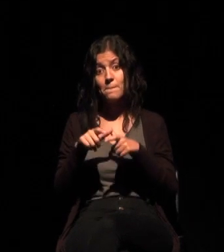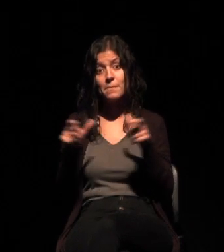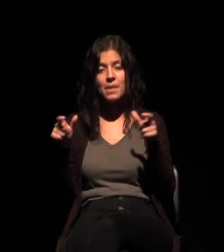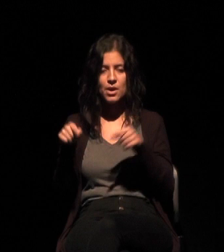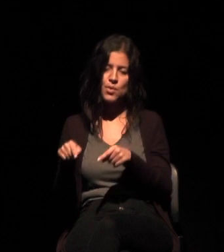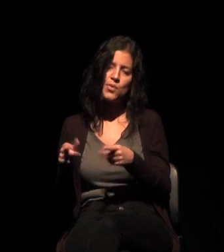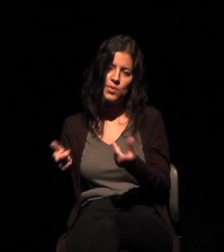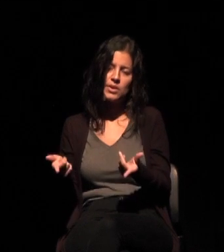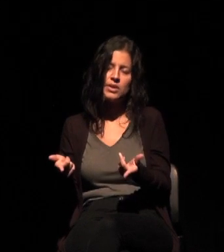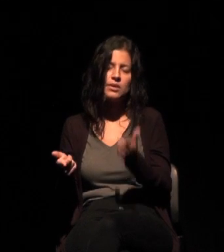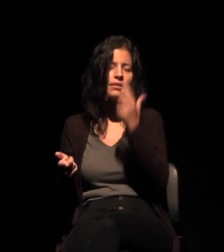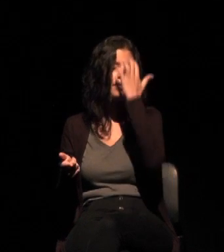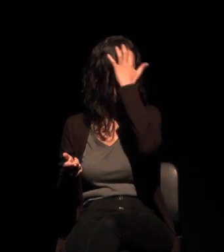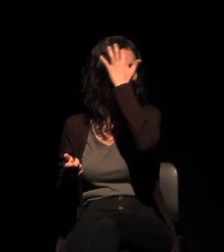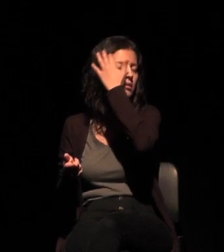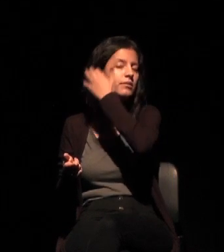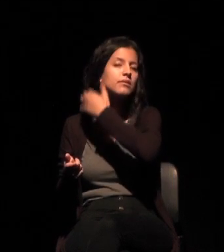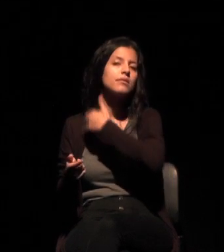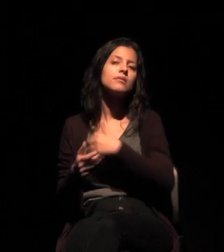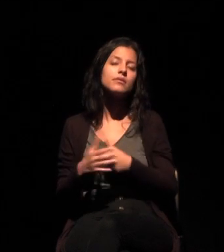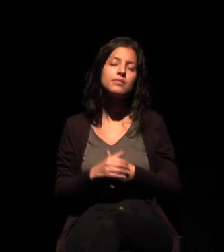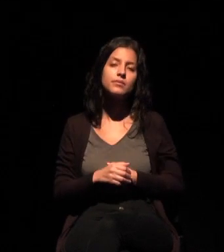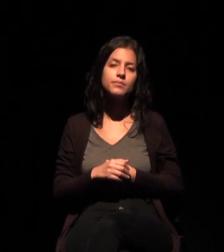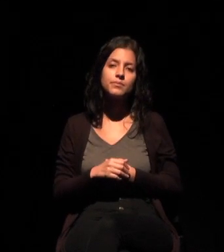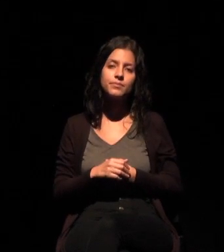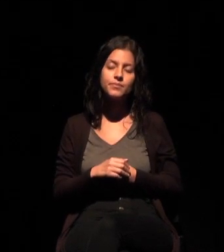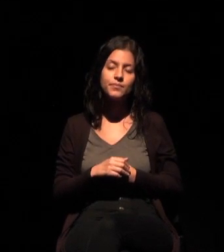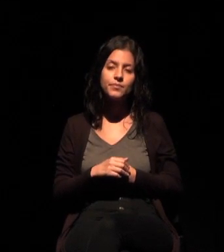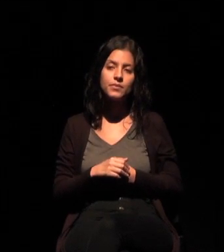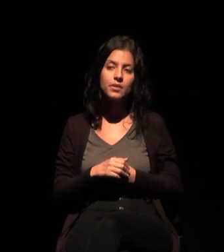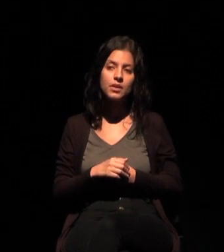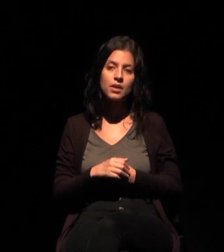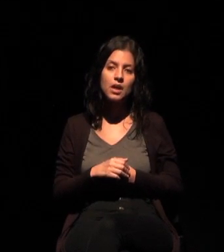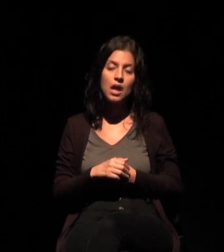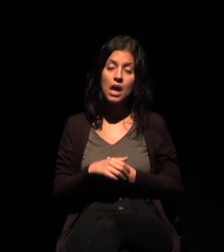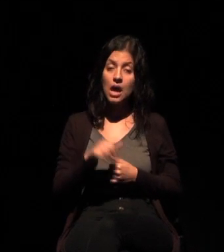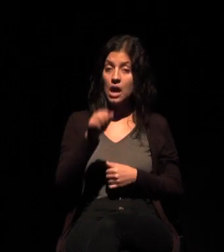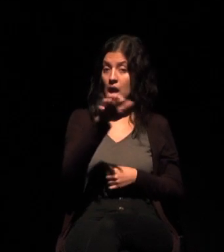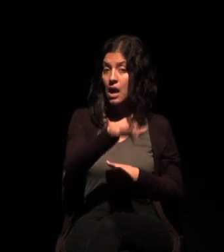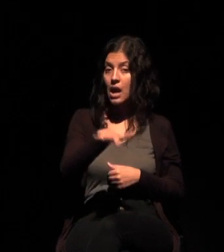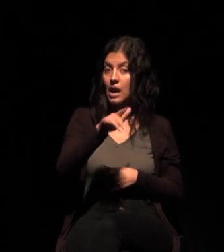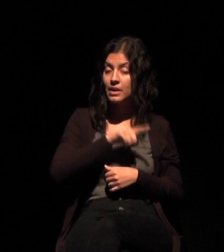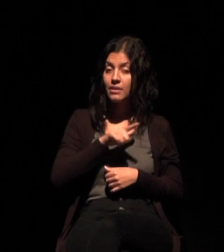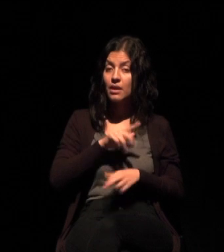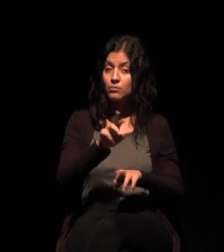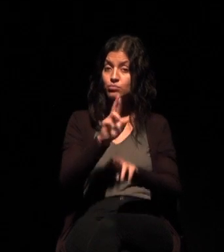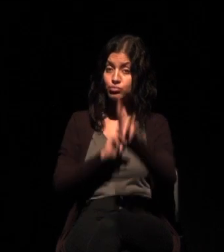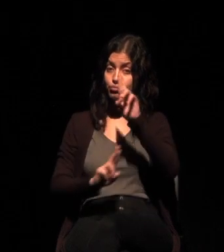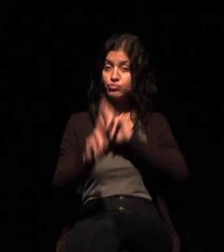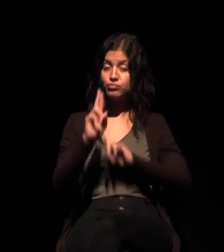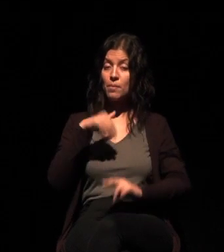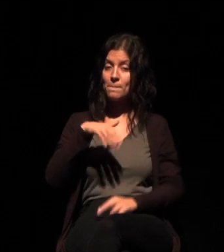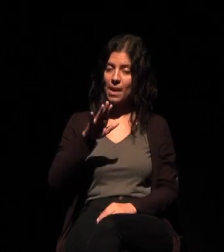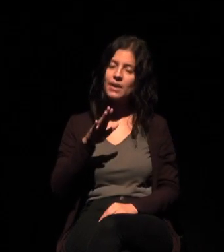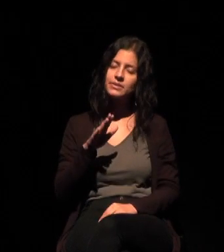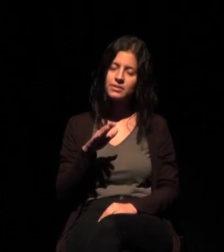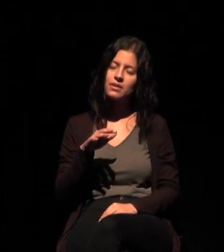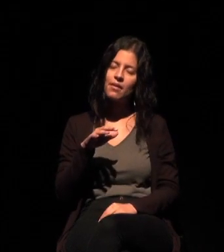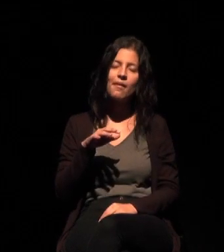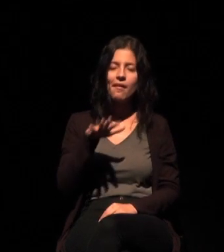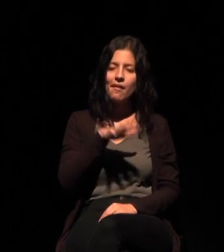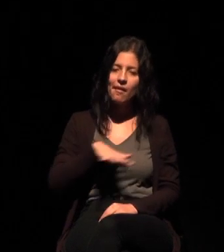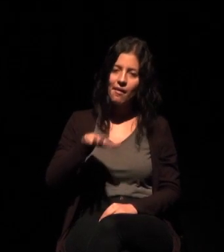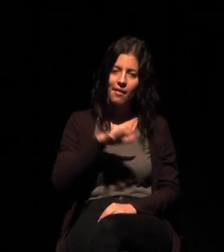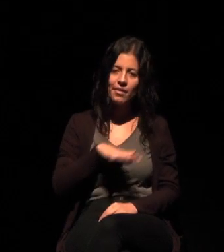de facto é as áreas mais expressivas são as áreas tecnológicas se destaca as indústrias